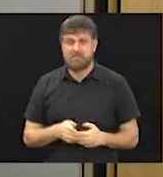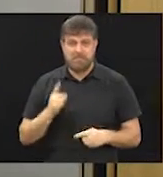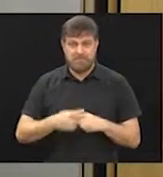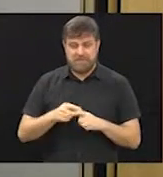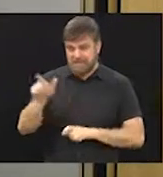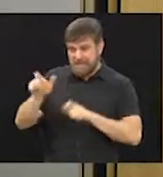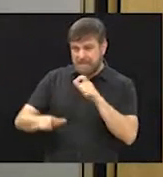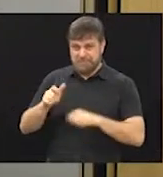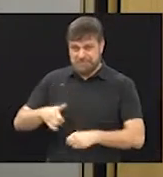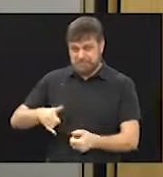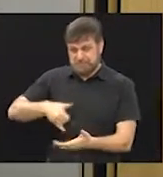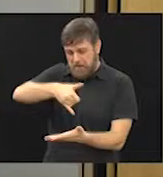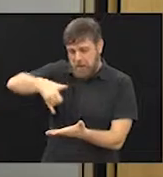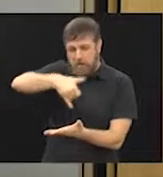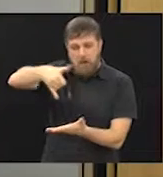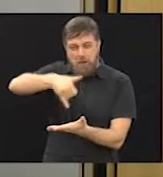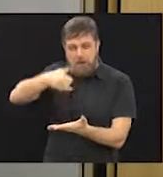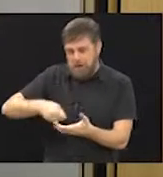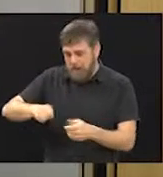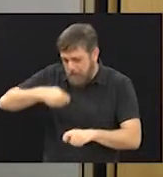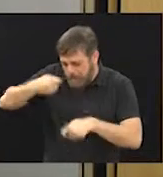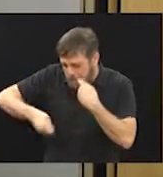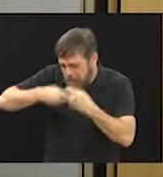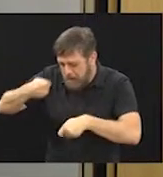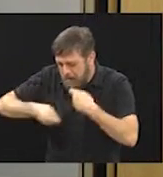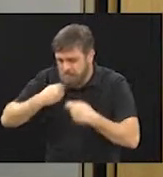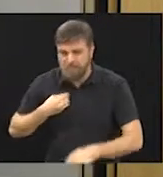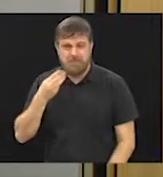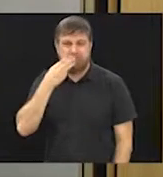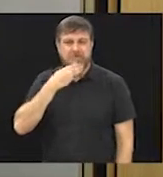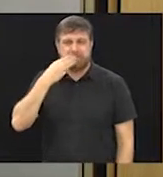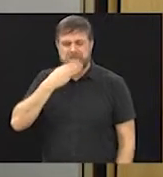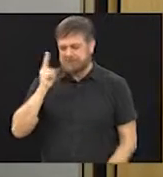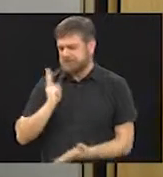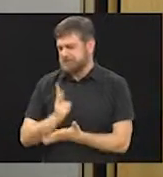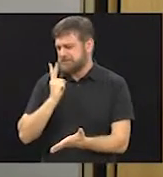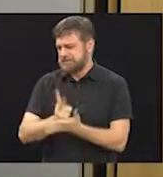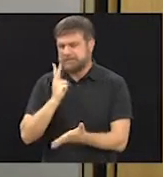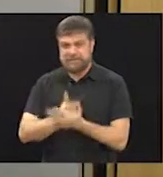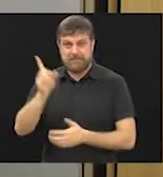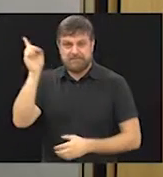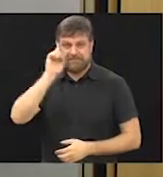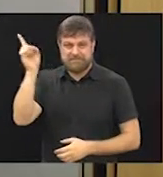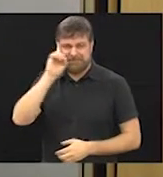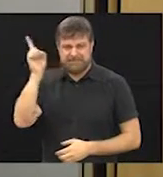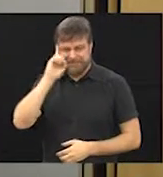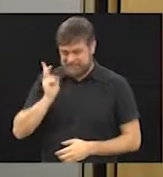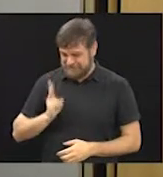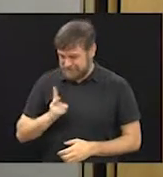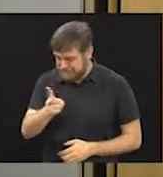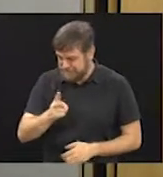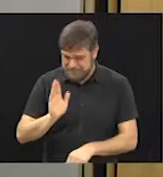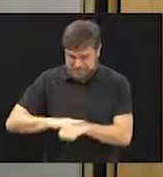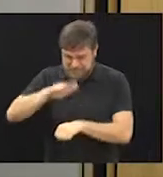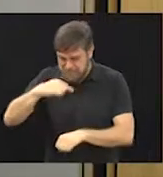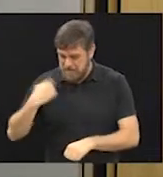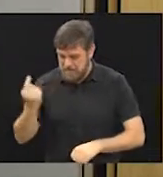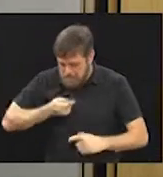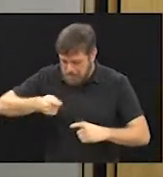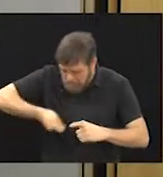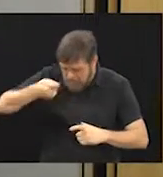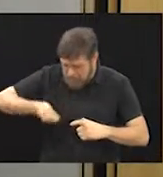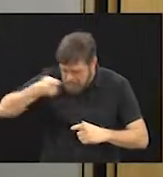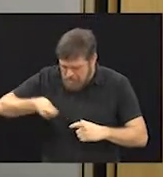alimentos gordurosos, alimentos ricos em açúcares, cada vez tem se tornado